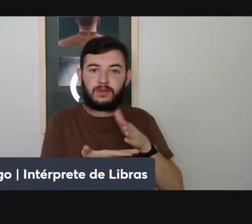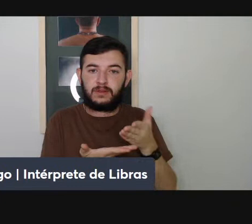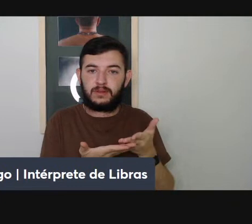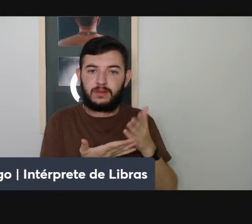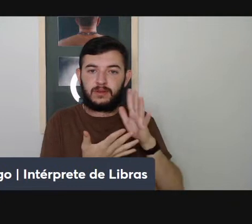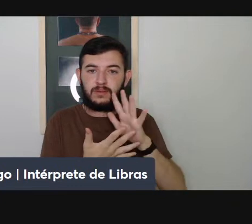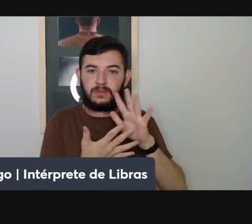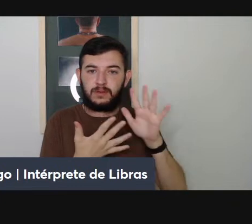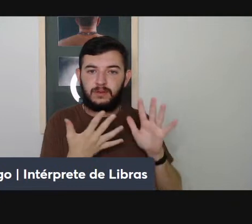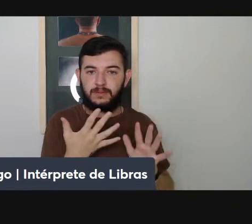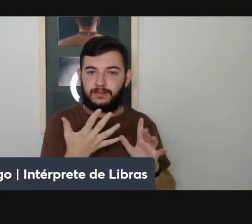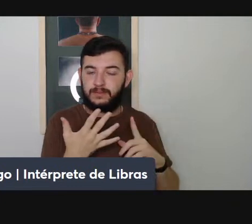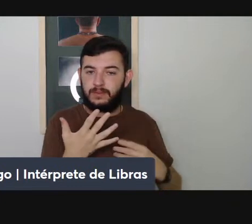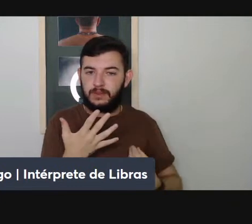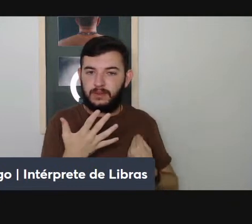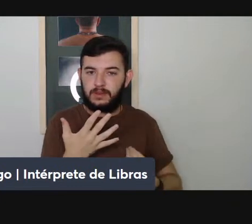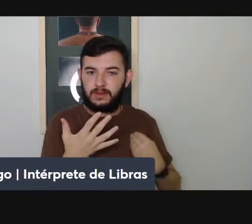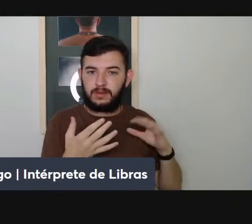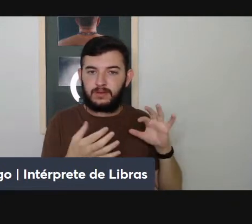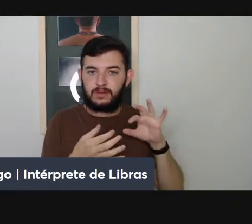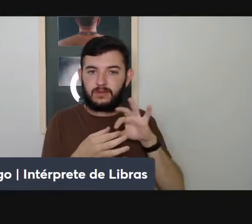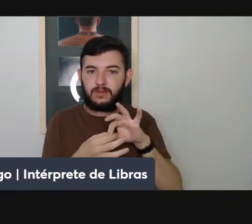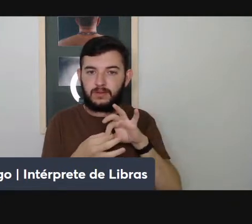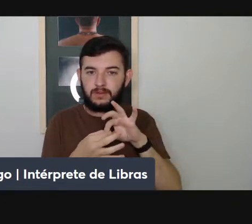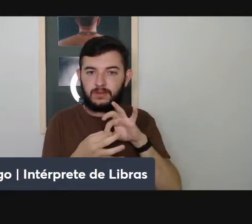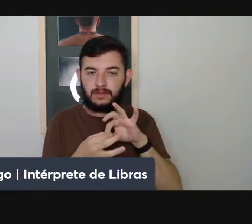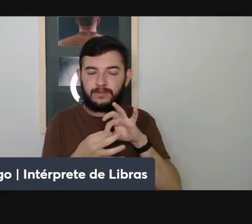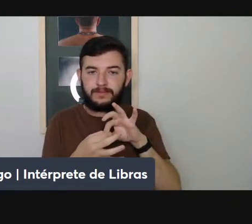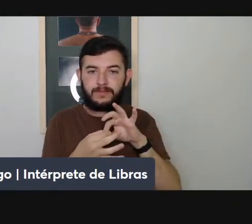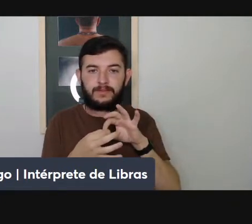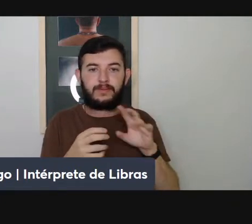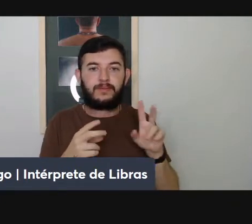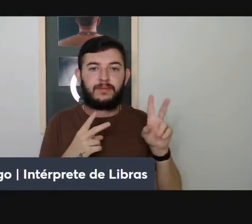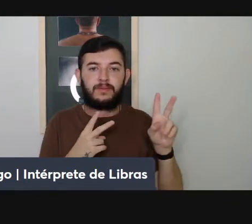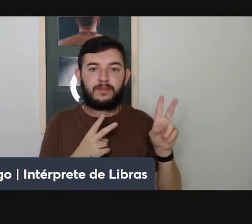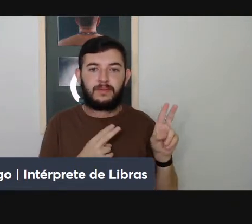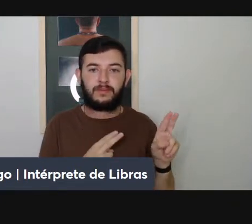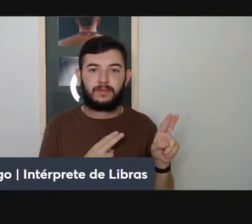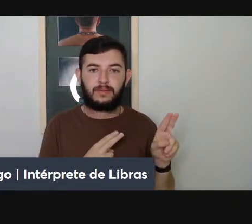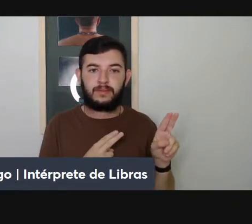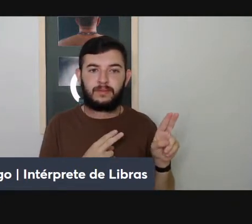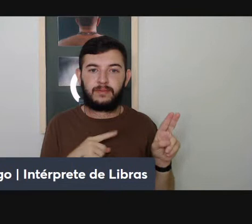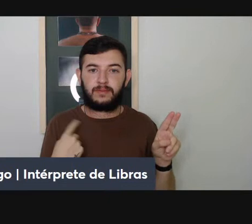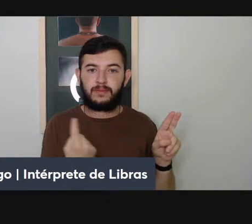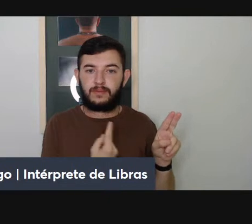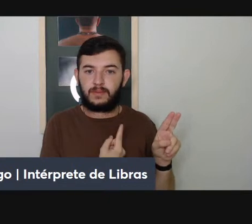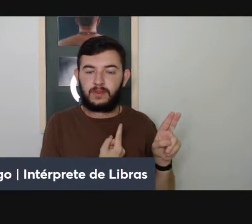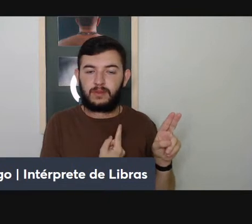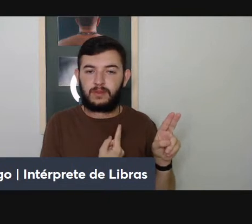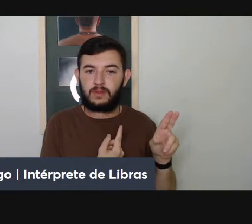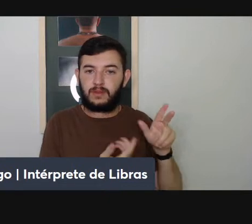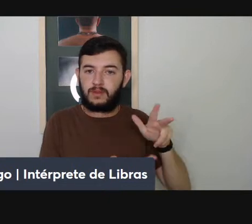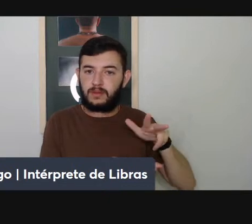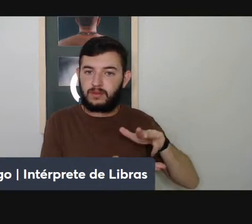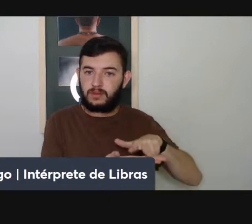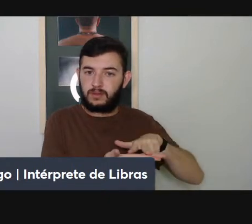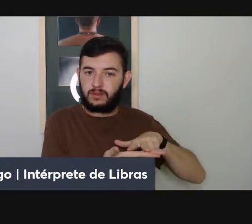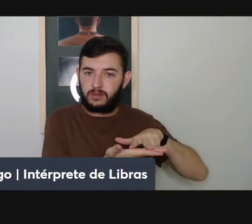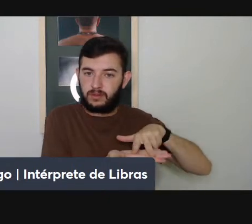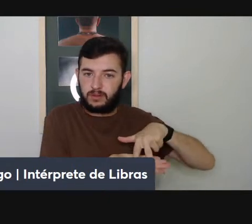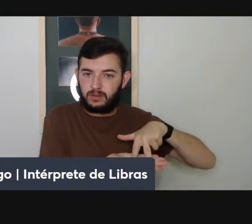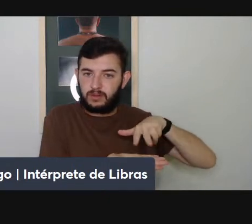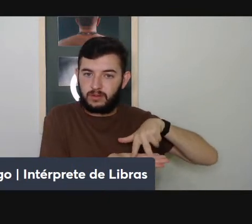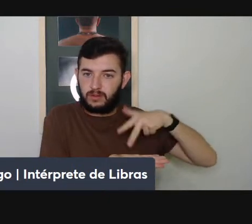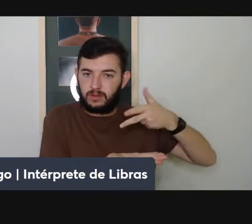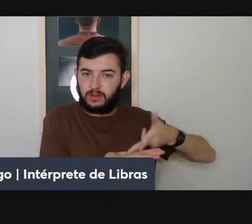Libras que estão aqui junto conosco, assim como o nosso tradutor, que é o